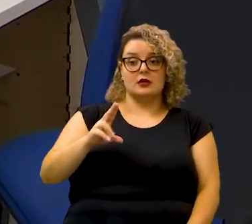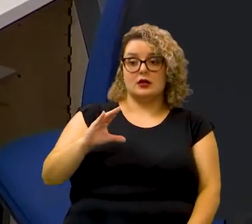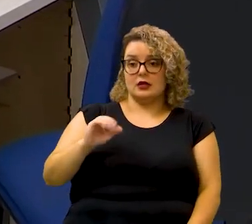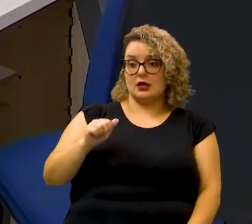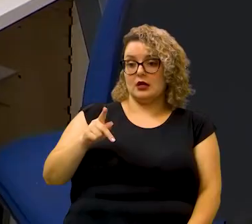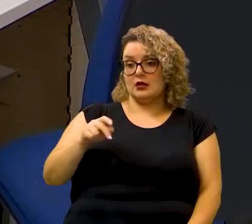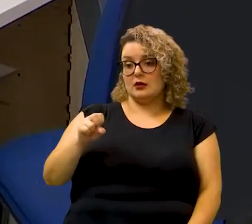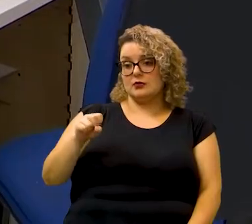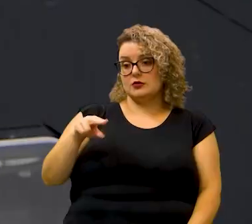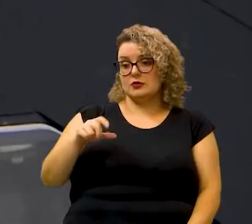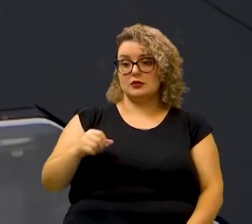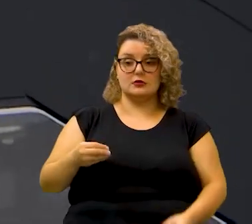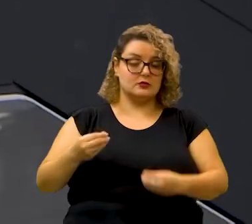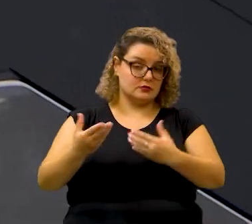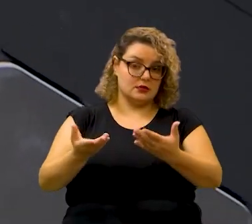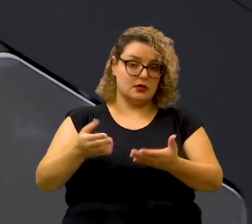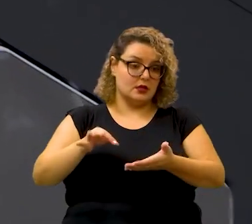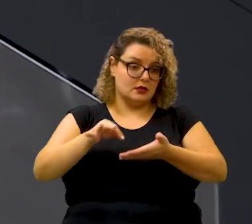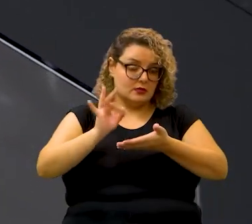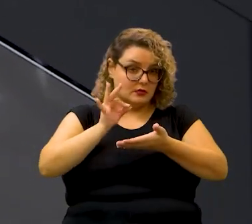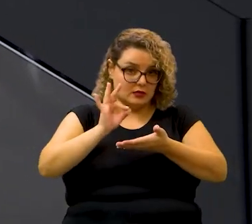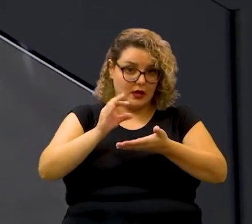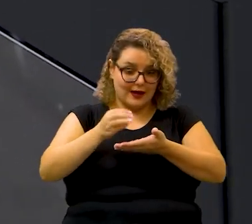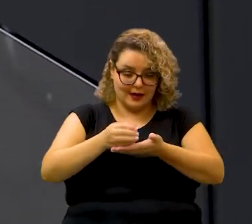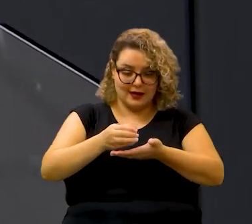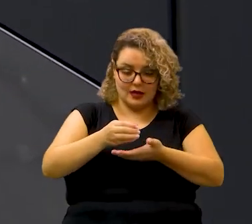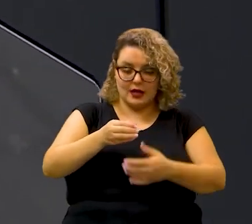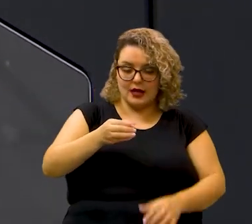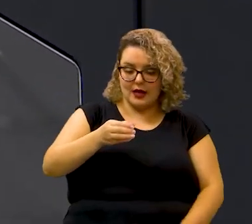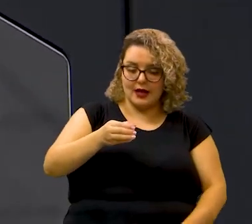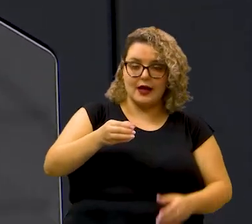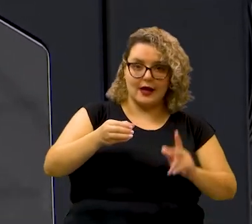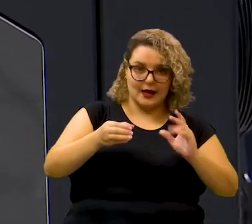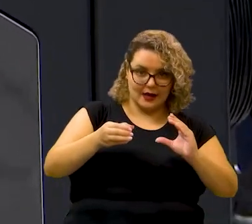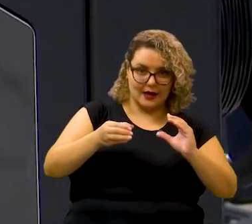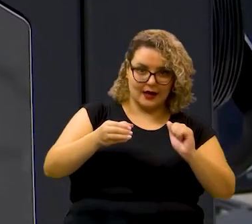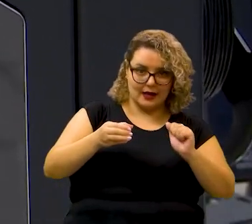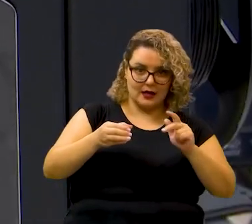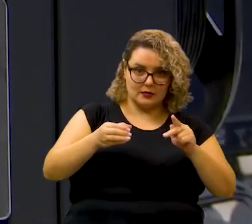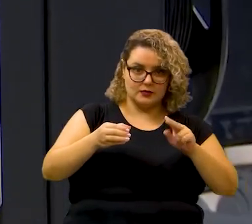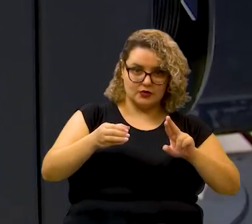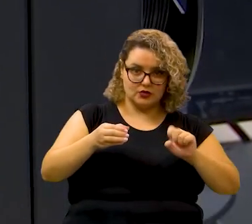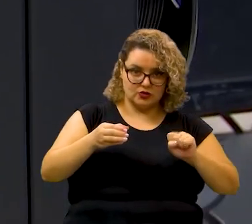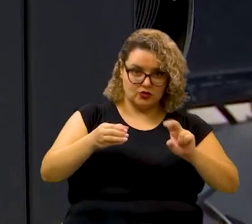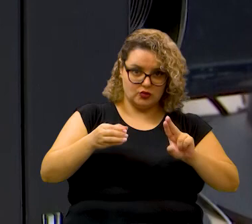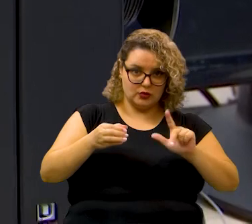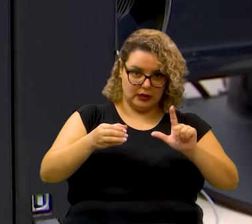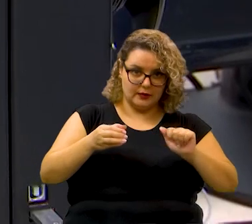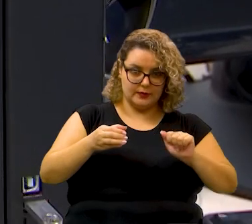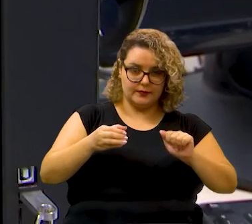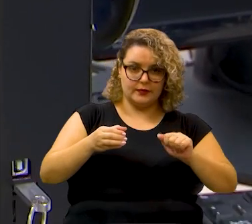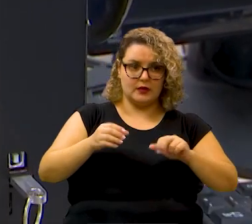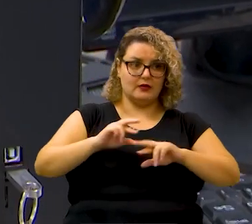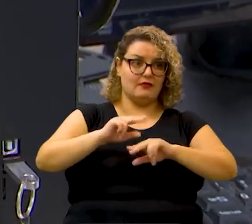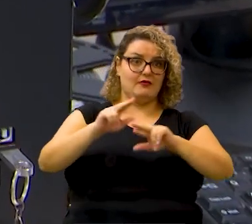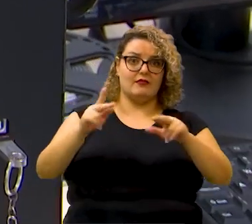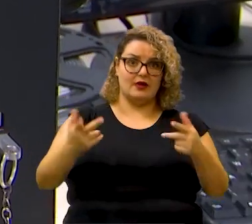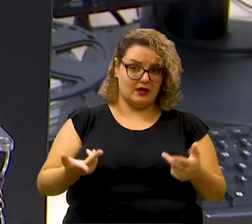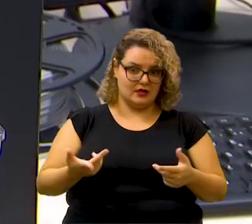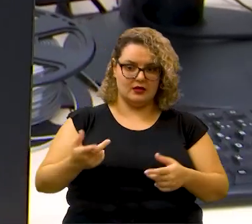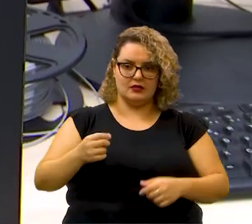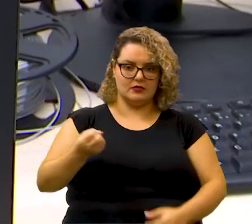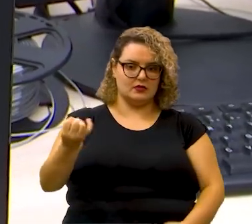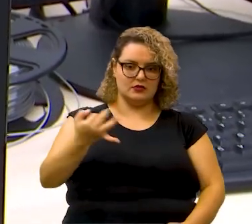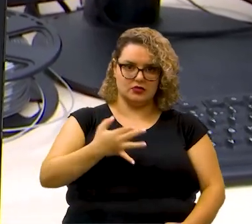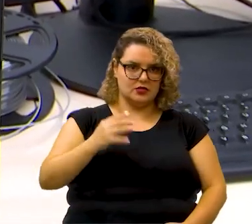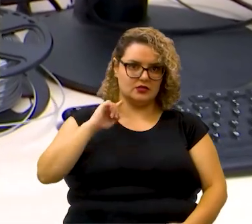foi uma sugestão que a gente deu, porque as cápsulas elas são um resíduo doméstico que você tem uma grande quantidade, que a gente acaba